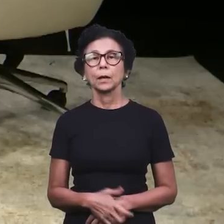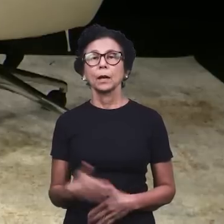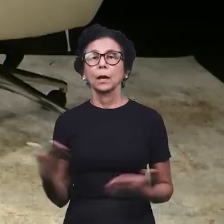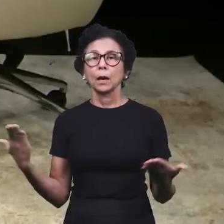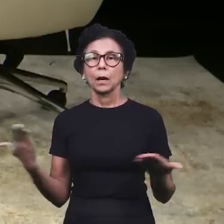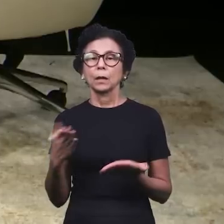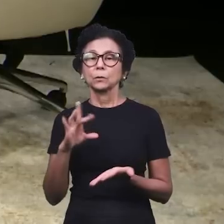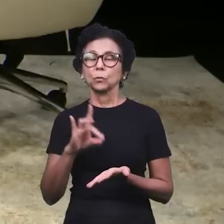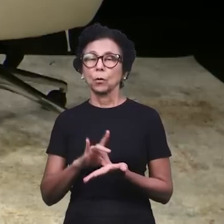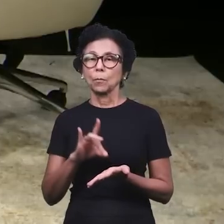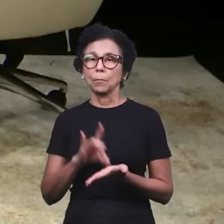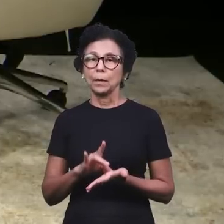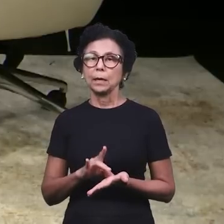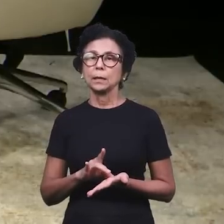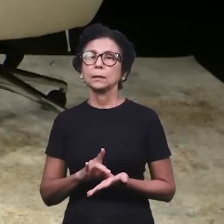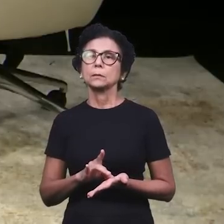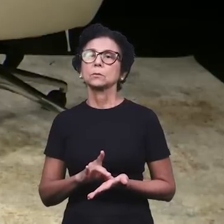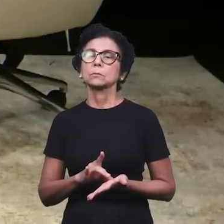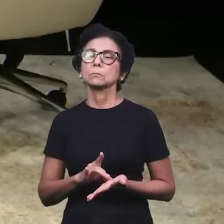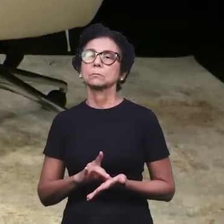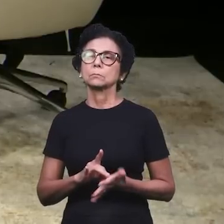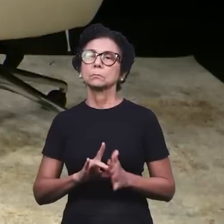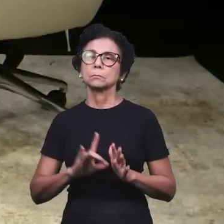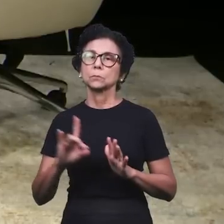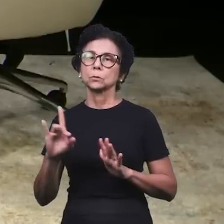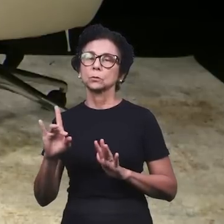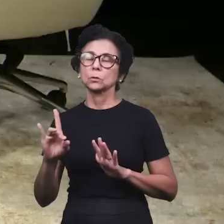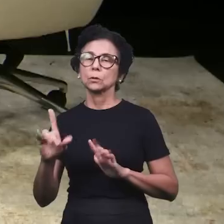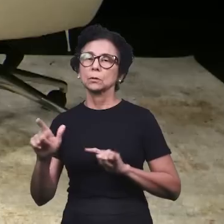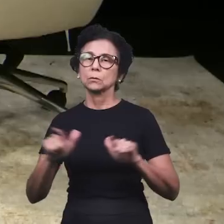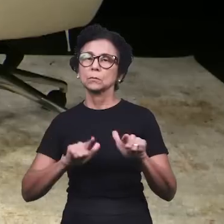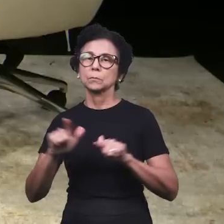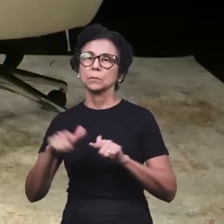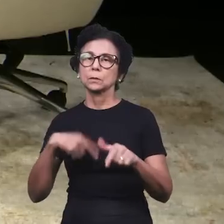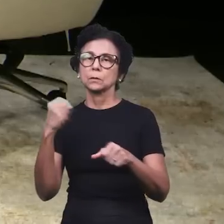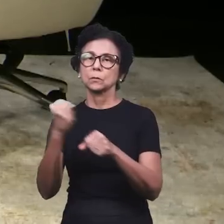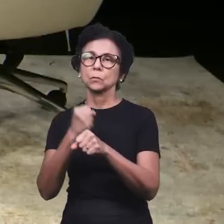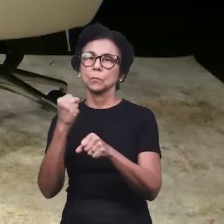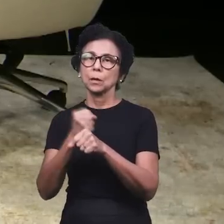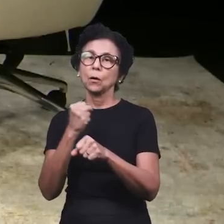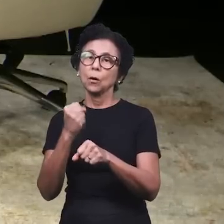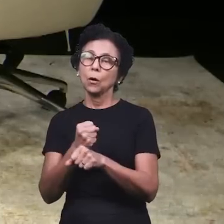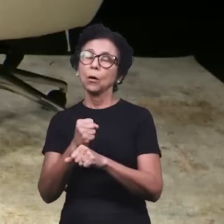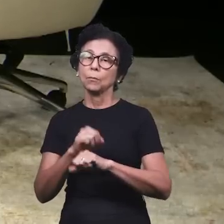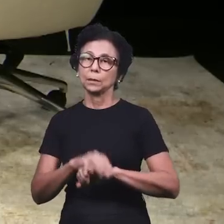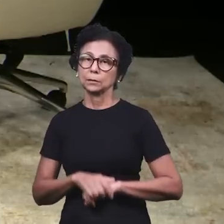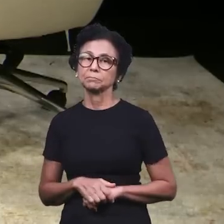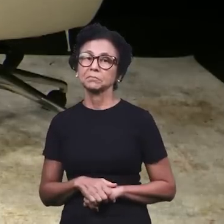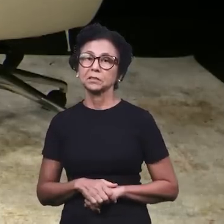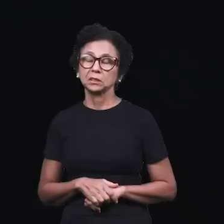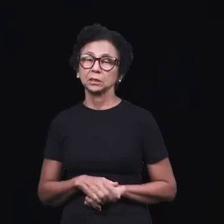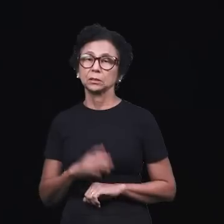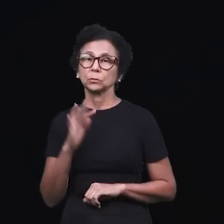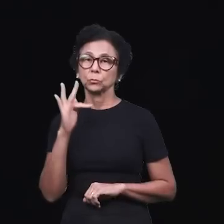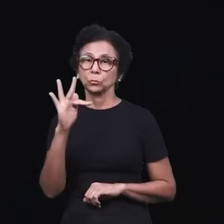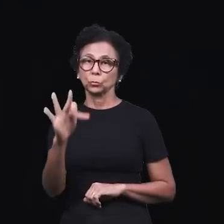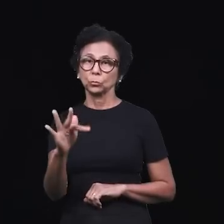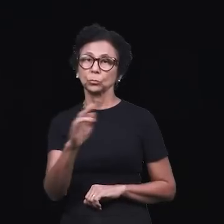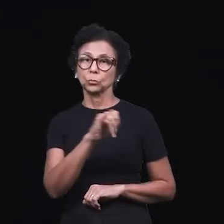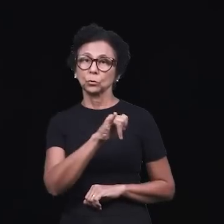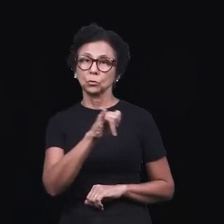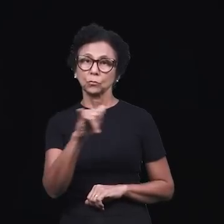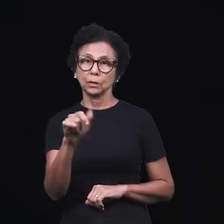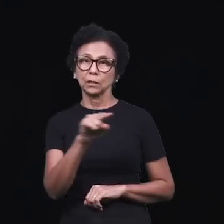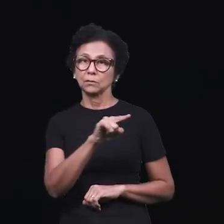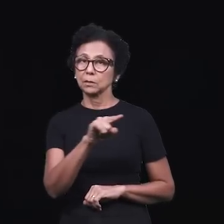vós não crereis quando vos for contada. Muitos de nós chegamos aqui